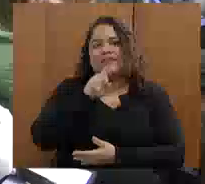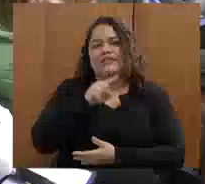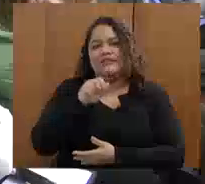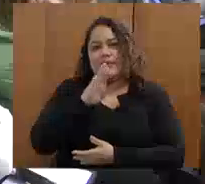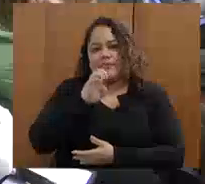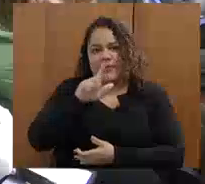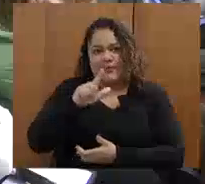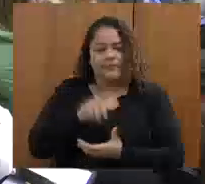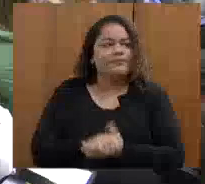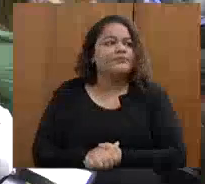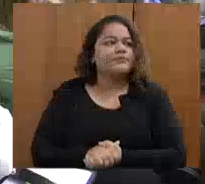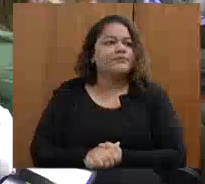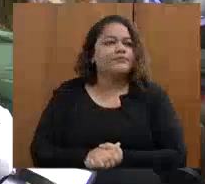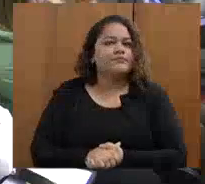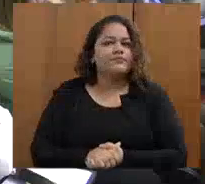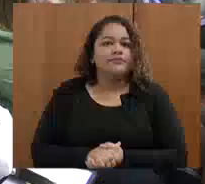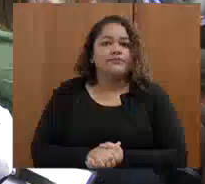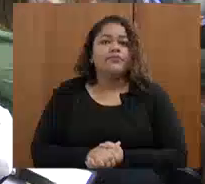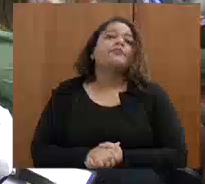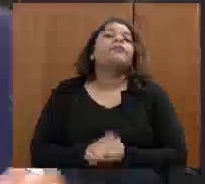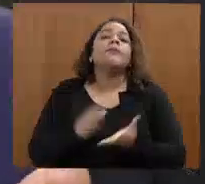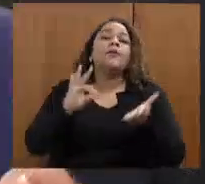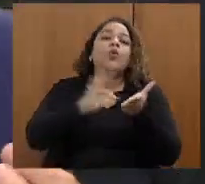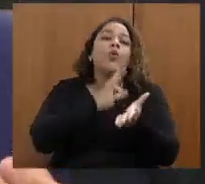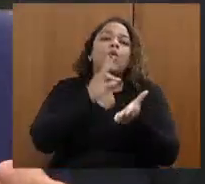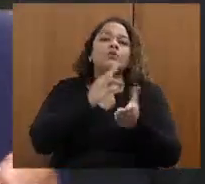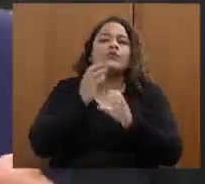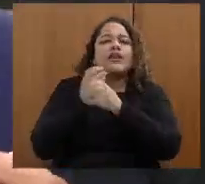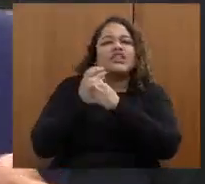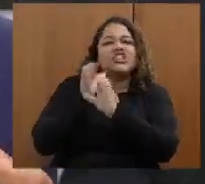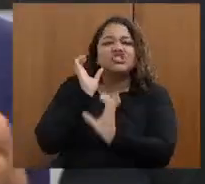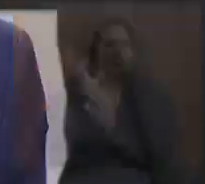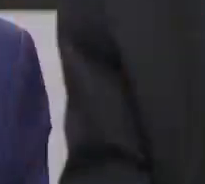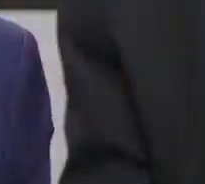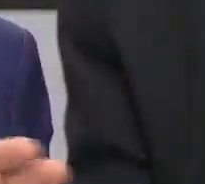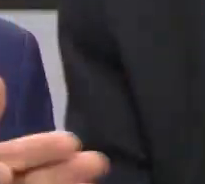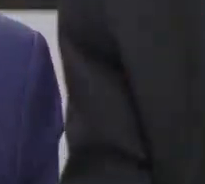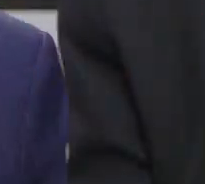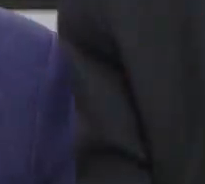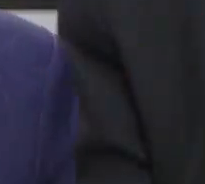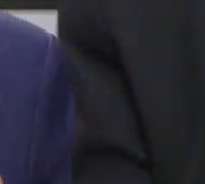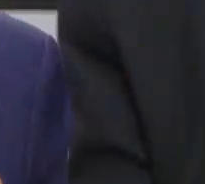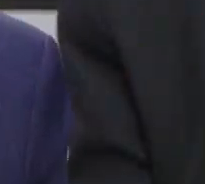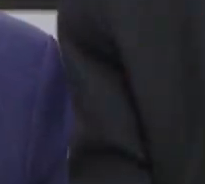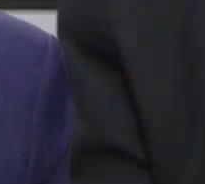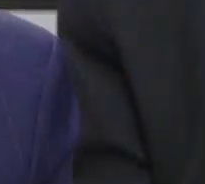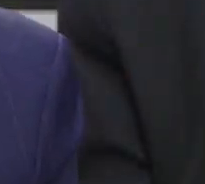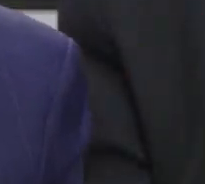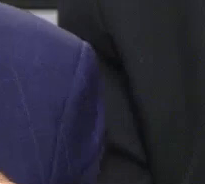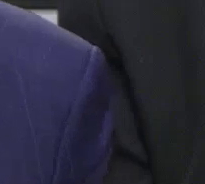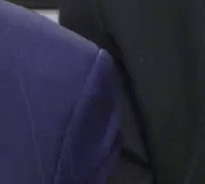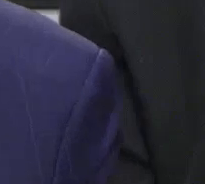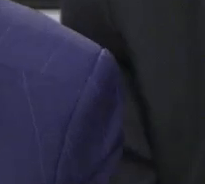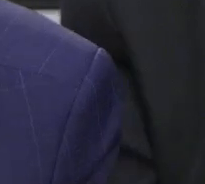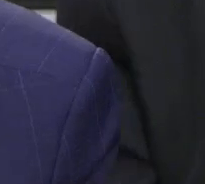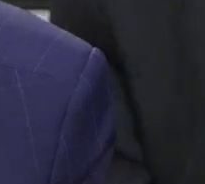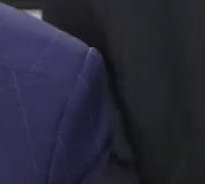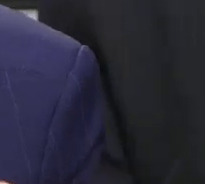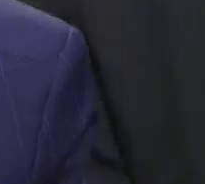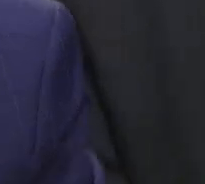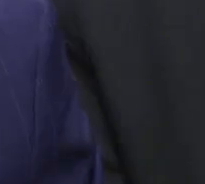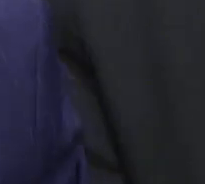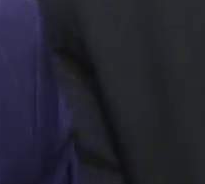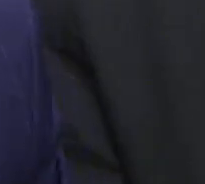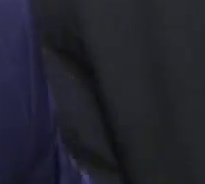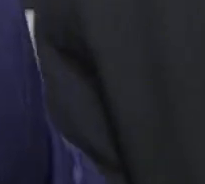contratação de Engenheiros muitas vezes tem um recurso mas a Superintendência não tem os engenheiros suficientes precisamos já foi